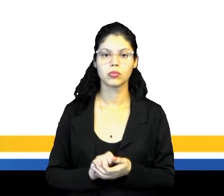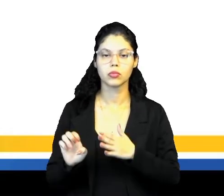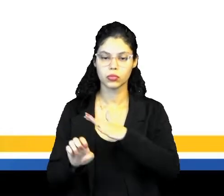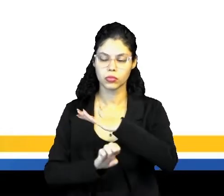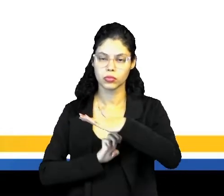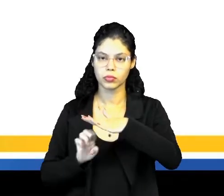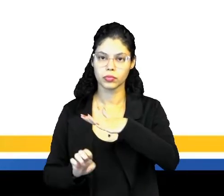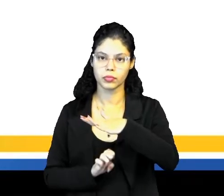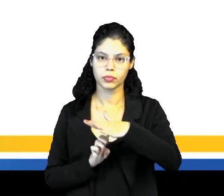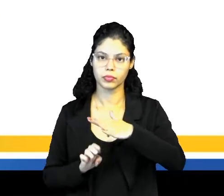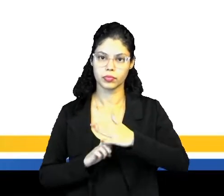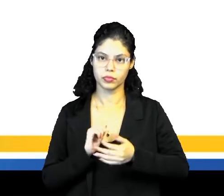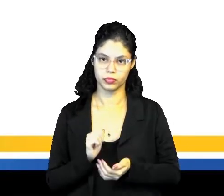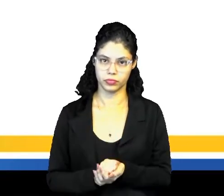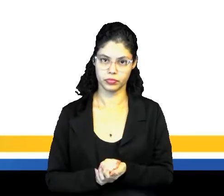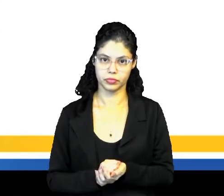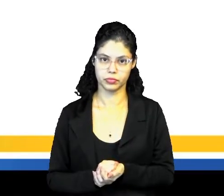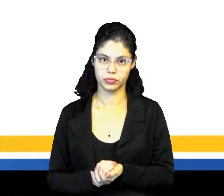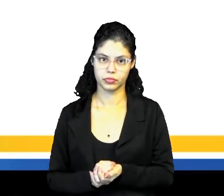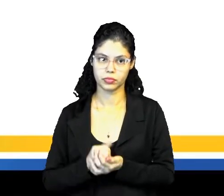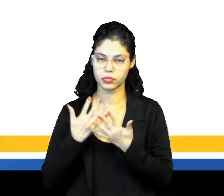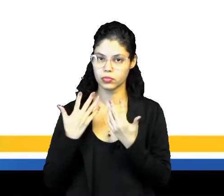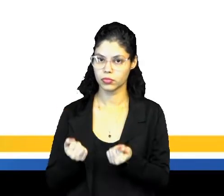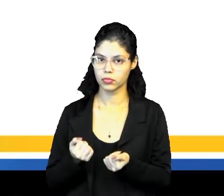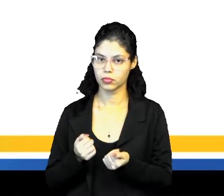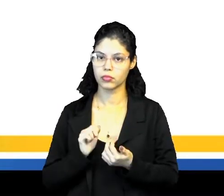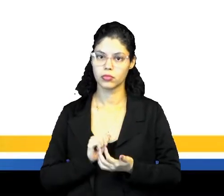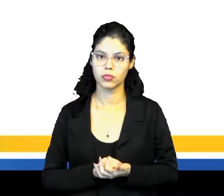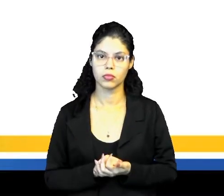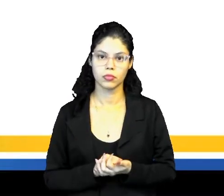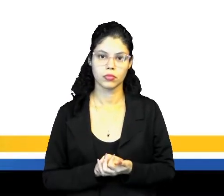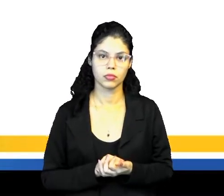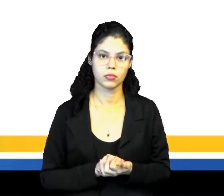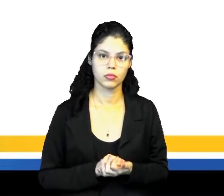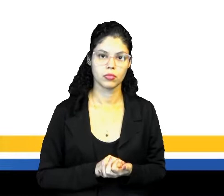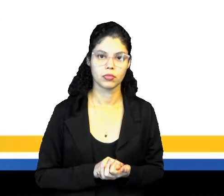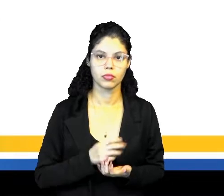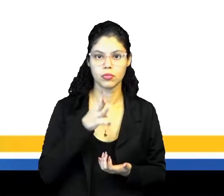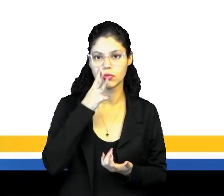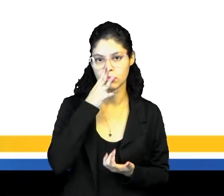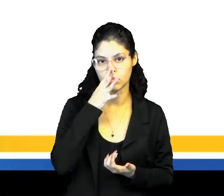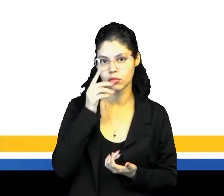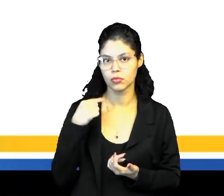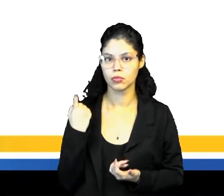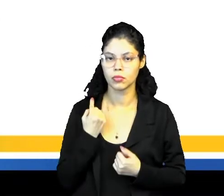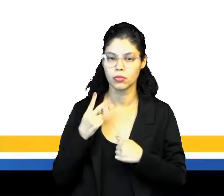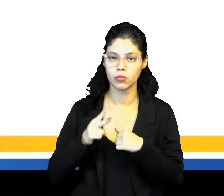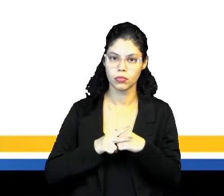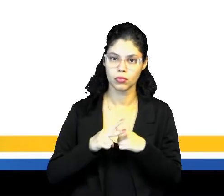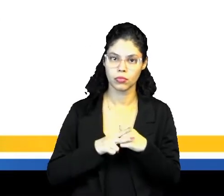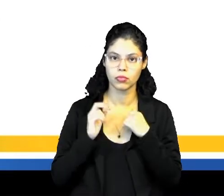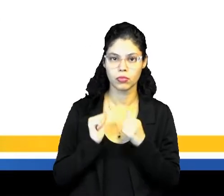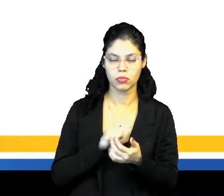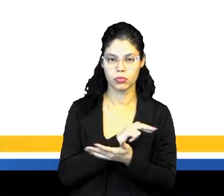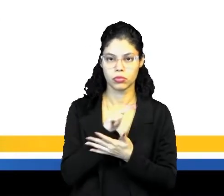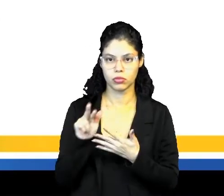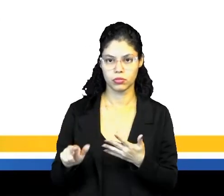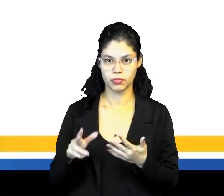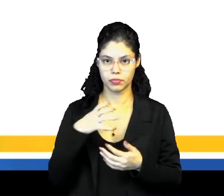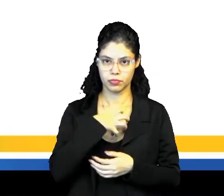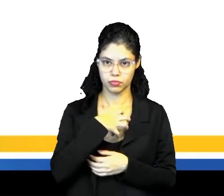ok? Esse took over seria assumir, ok? Observe que o único verbo pode ter